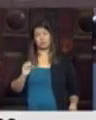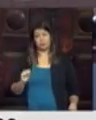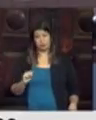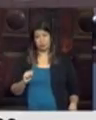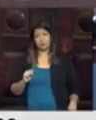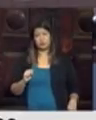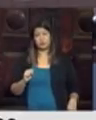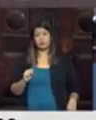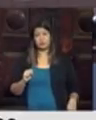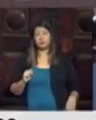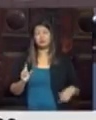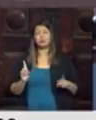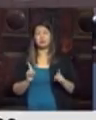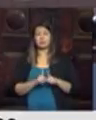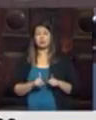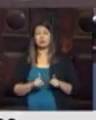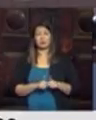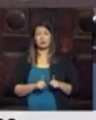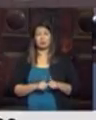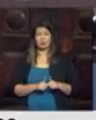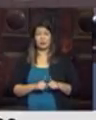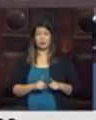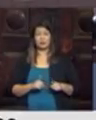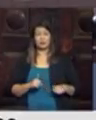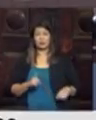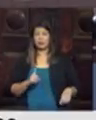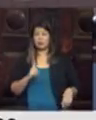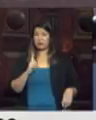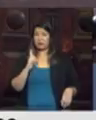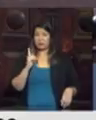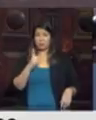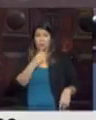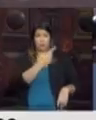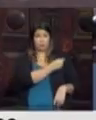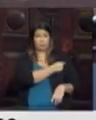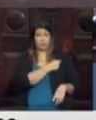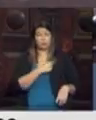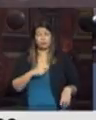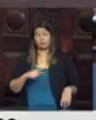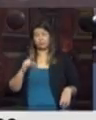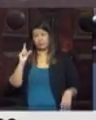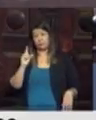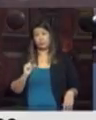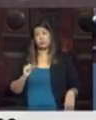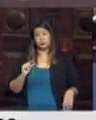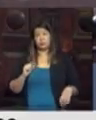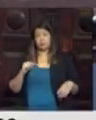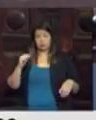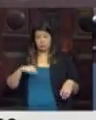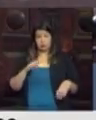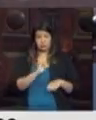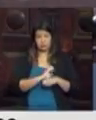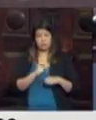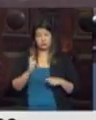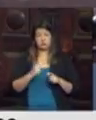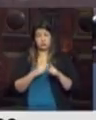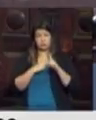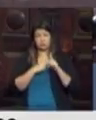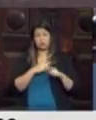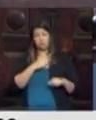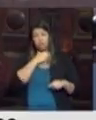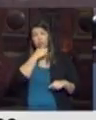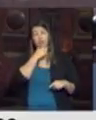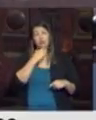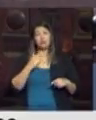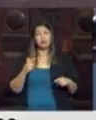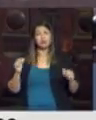E, há pouco, conversava com o deputado Paulo Ramos. Toda essa crise do Estado leva a um